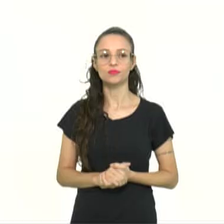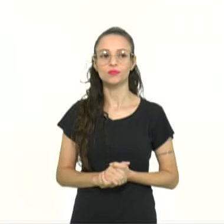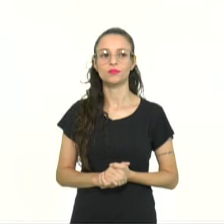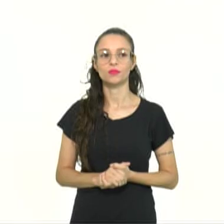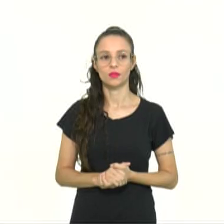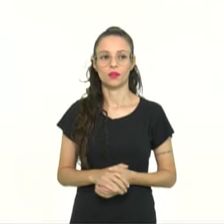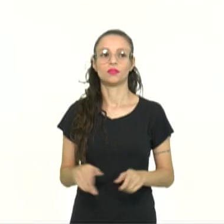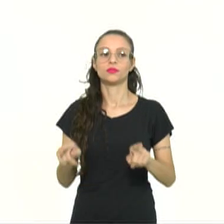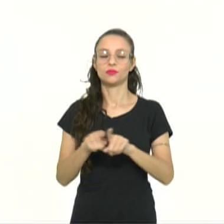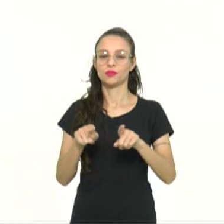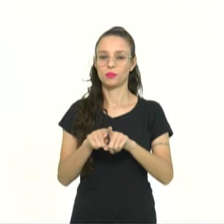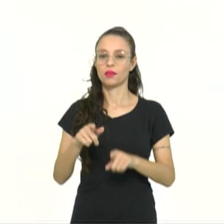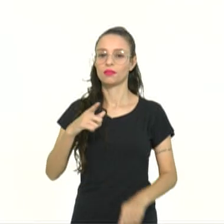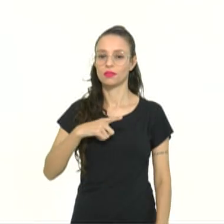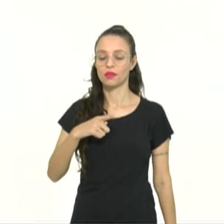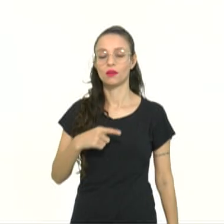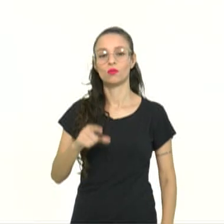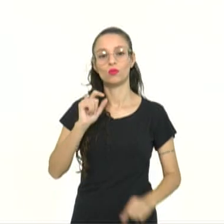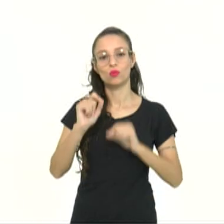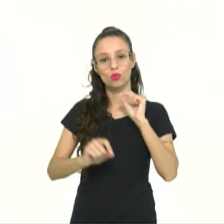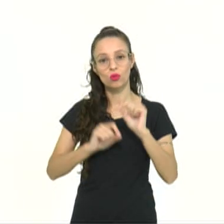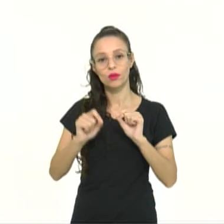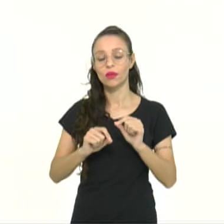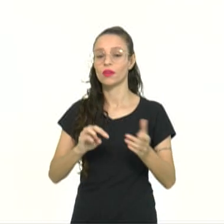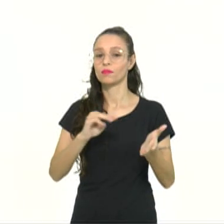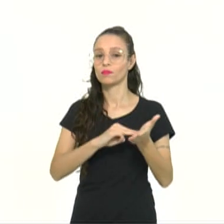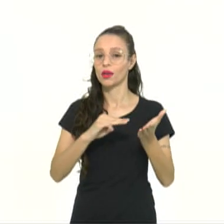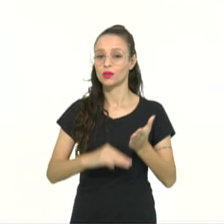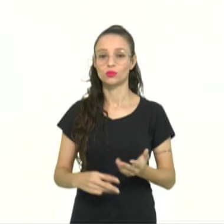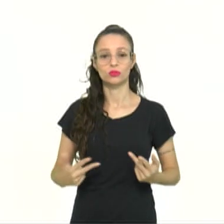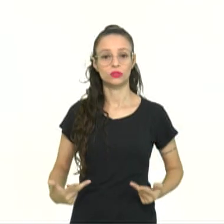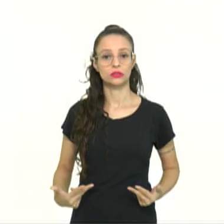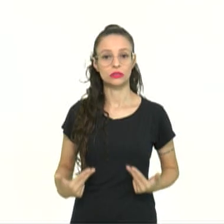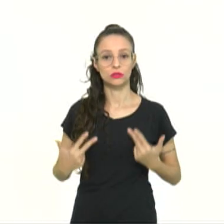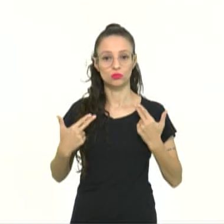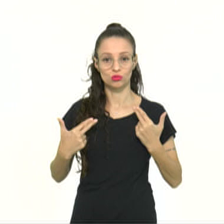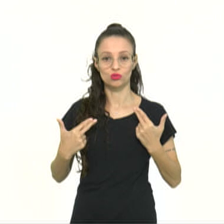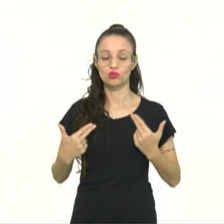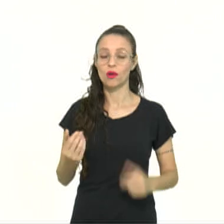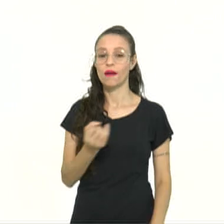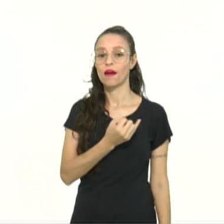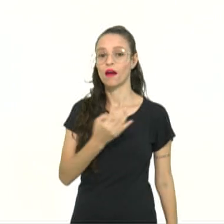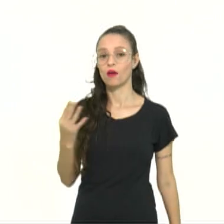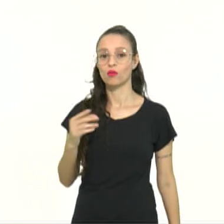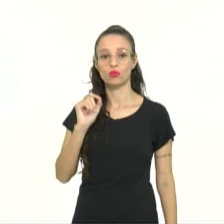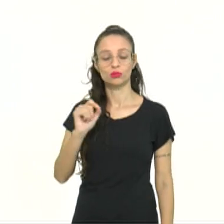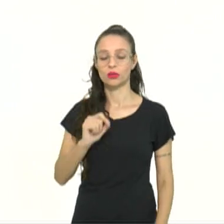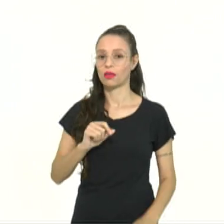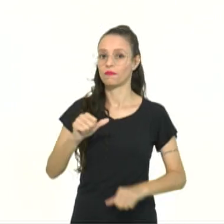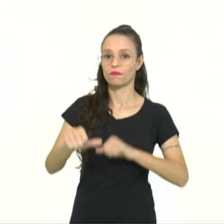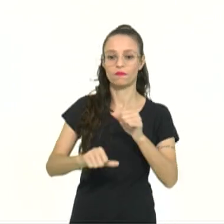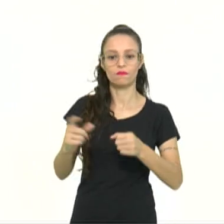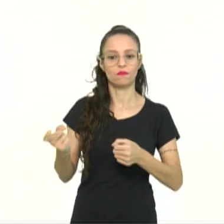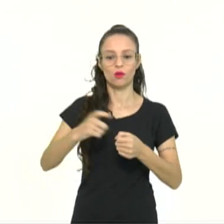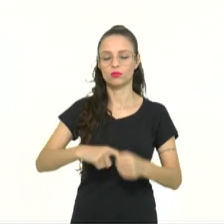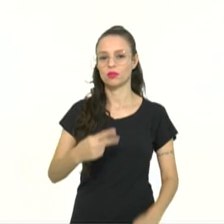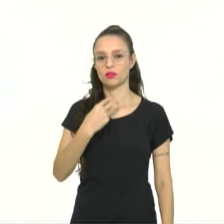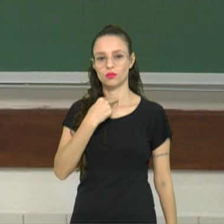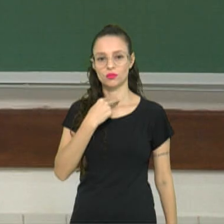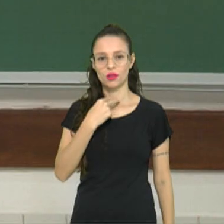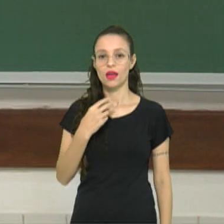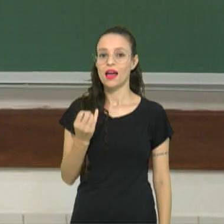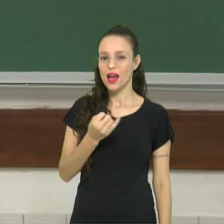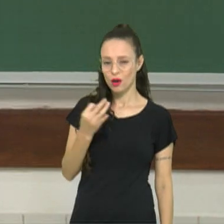Existe também aquilo que a gente vai chamar de métodos cirúrgicos, né? Muitos deles assim eles são irreversíveis, tem situações ainda